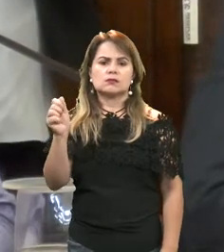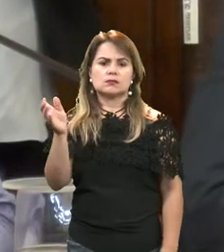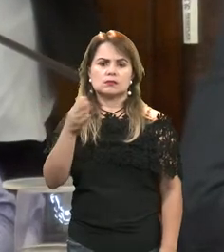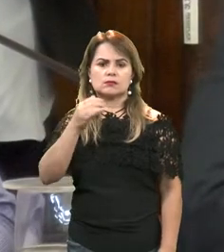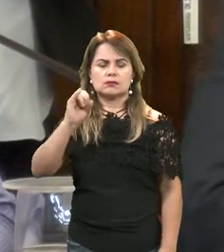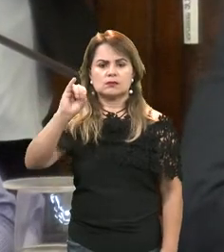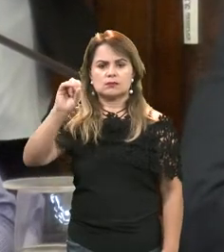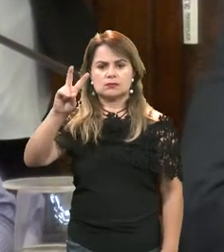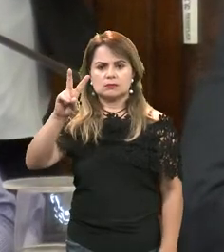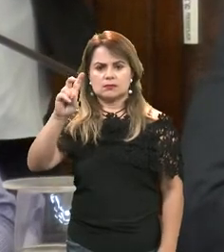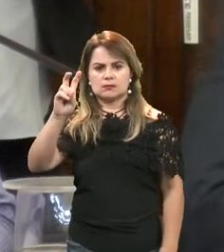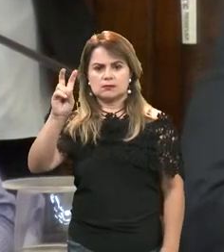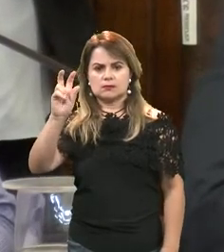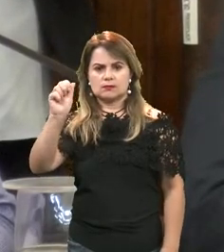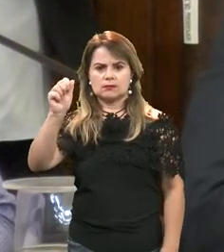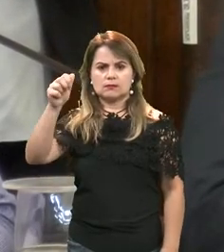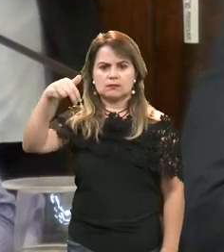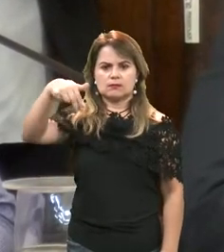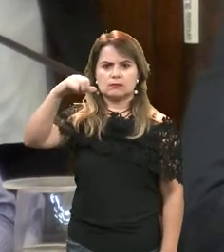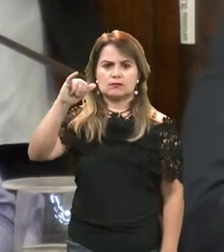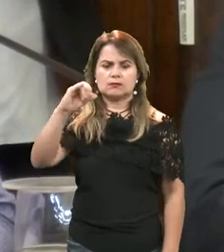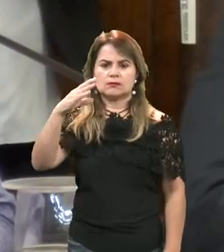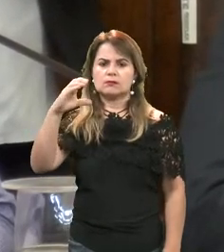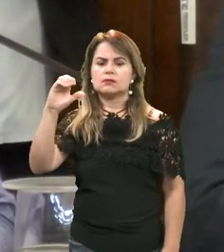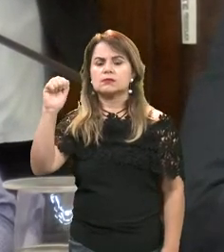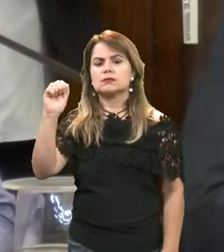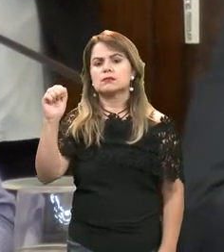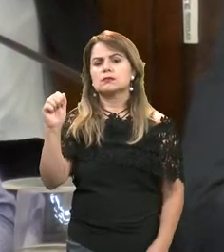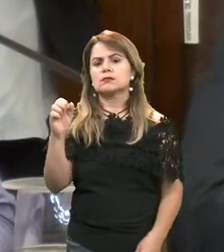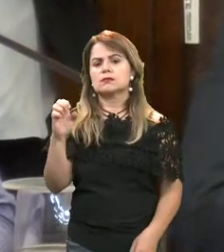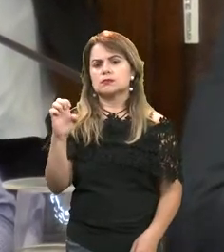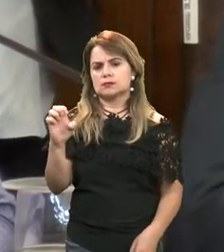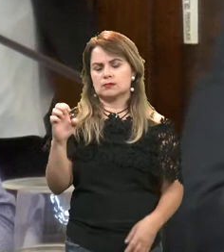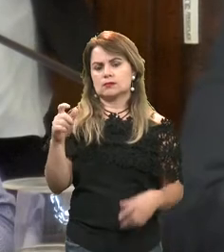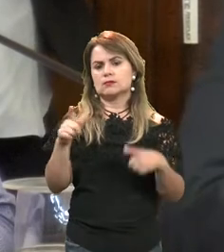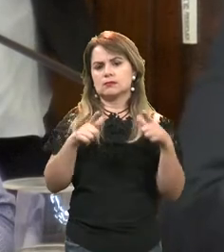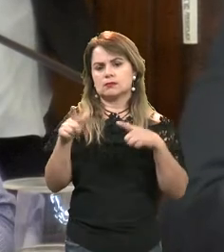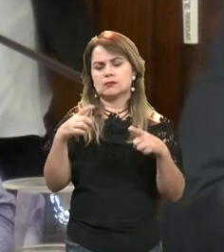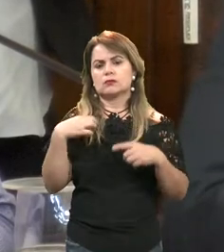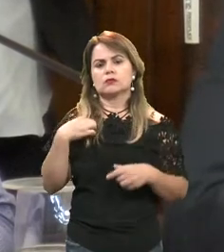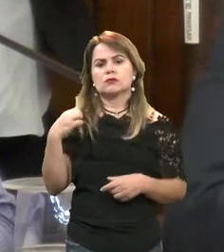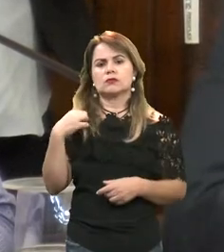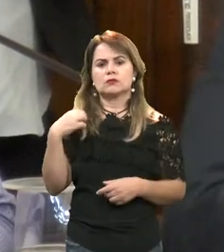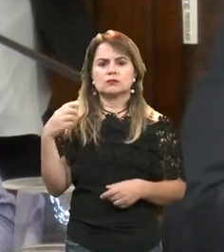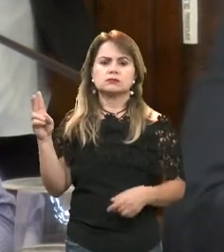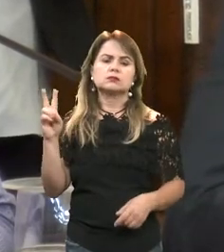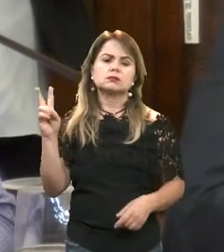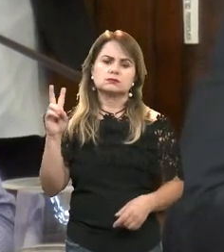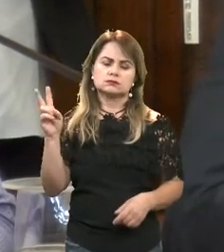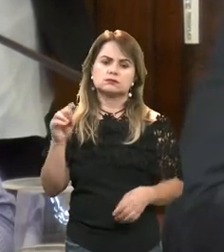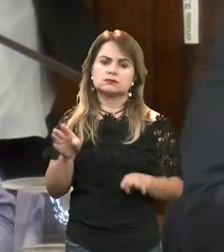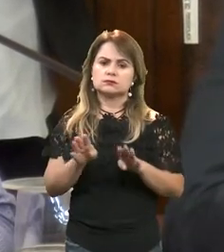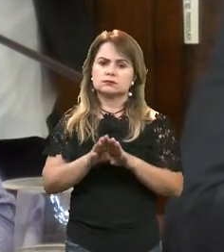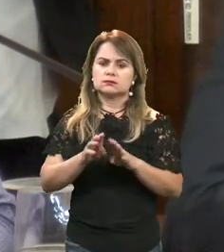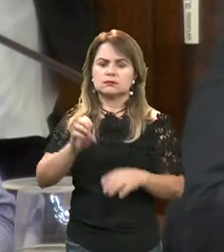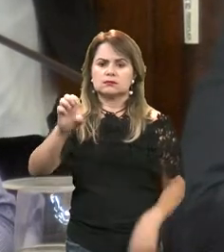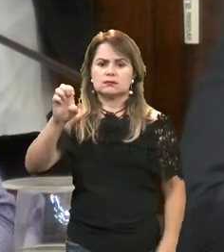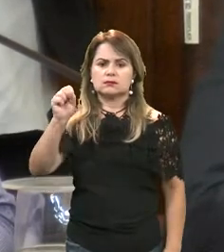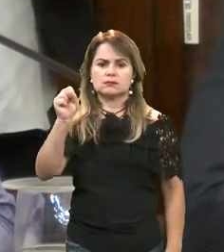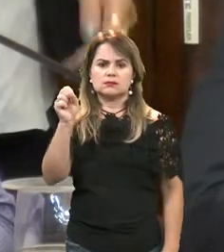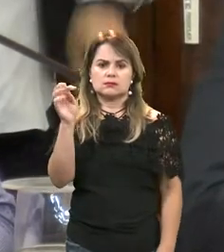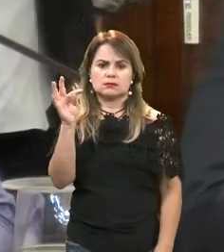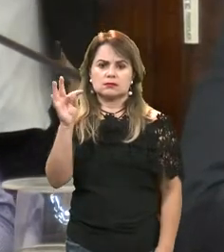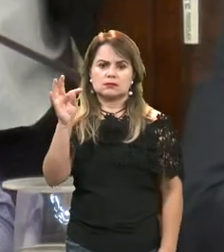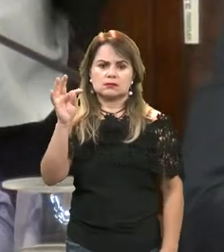Ivanice dos Santos da Silva, voluntária da Associação Anjos Guerreiros, Stephanie Mariane dos Santos